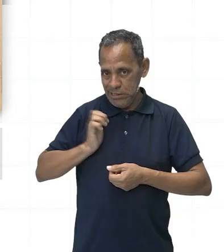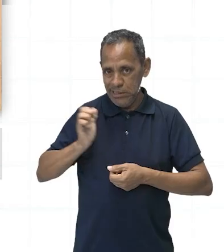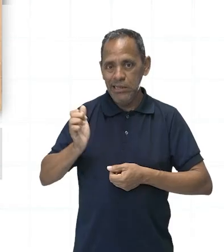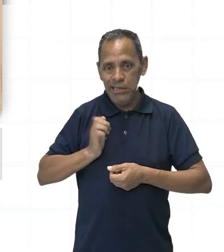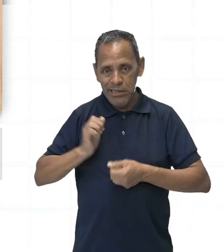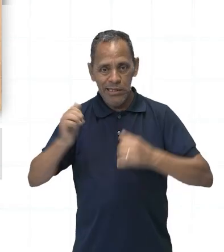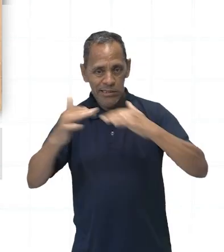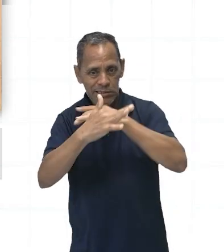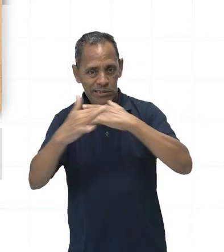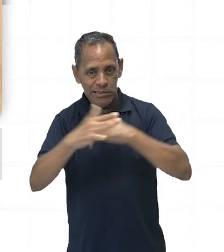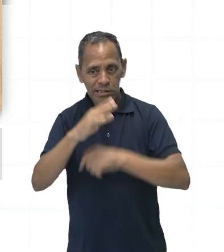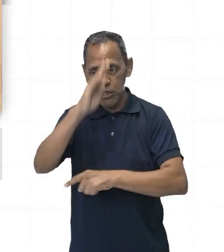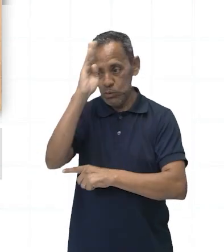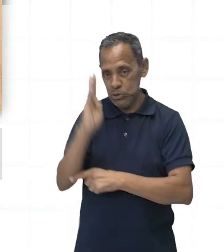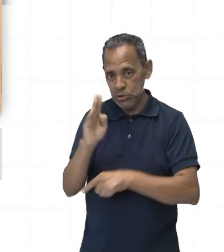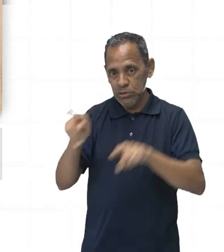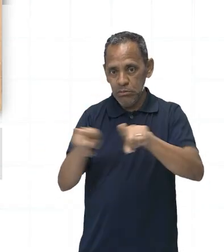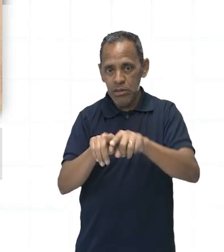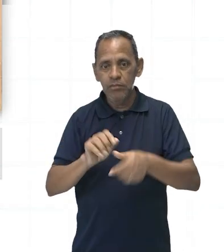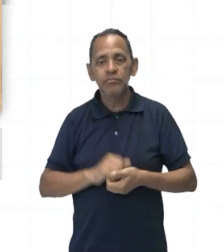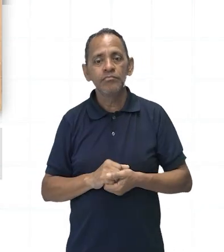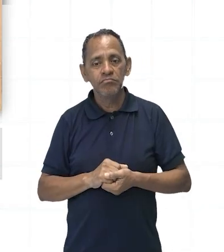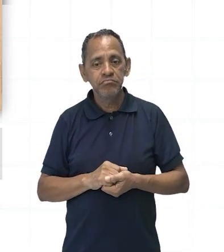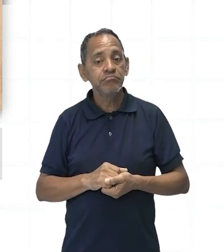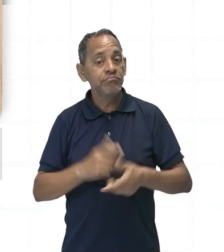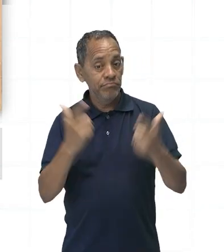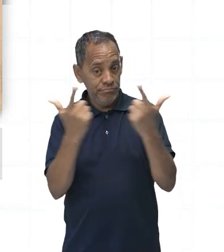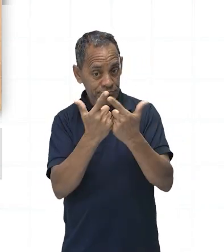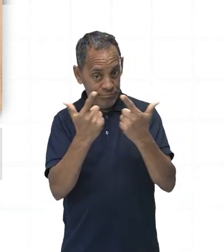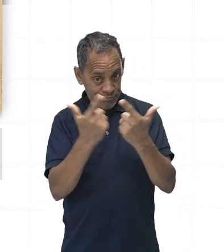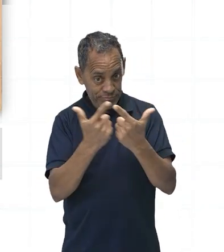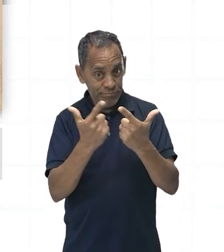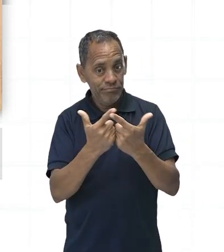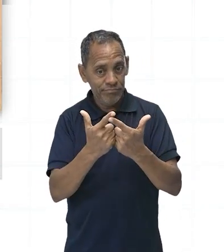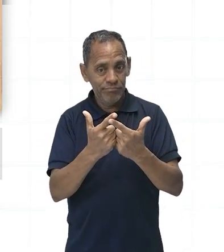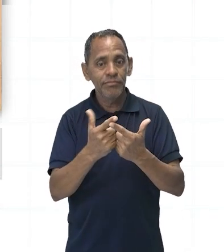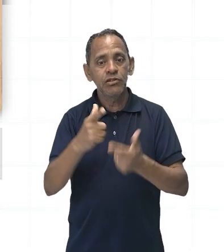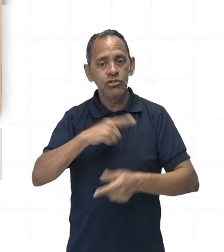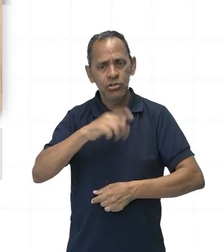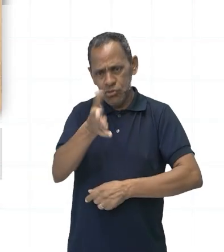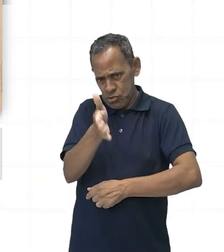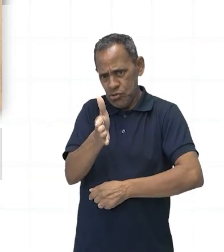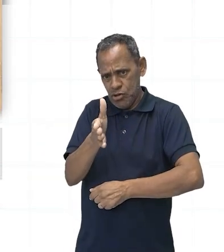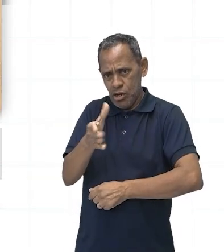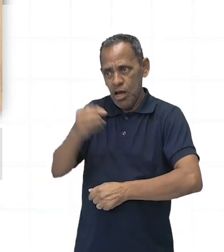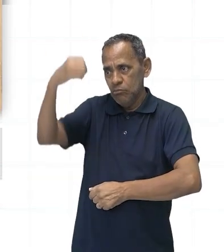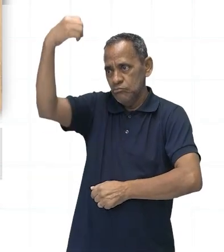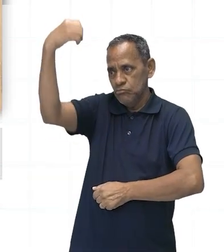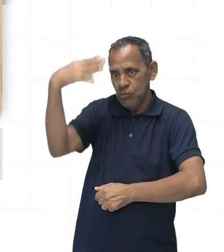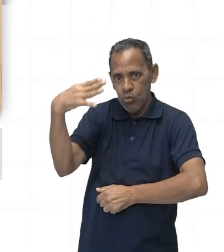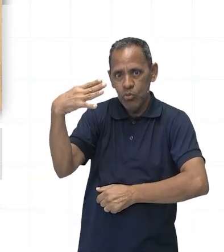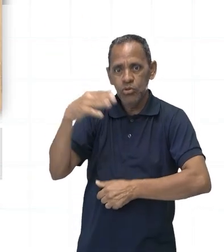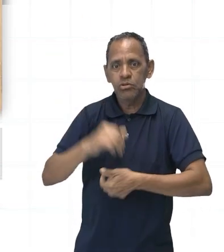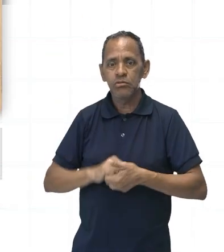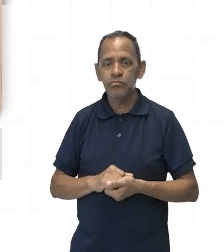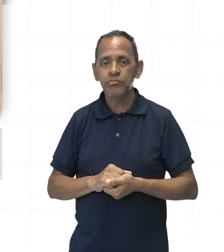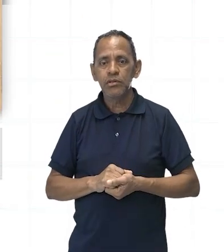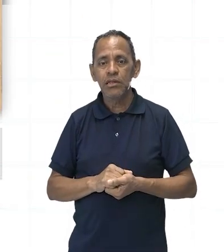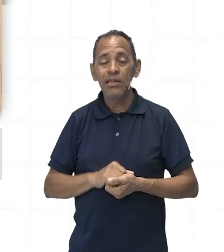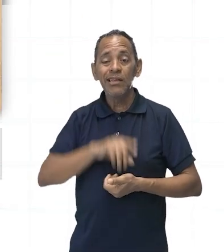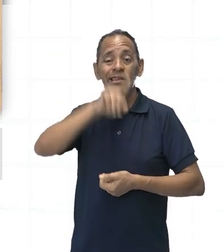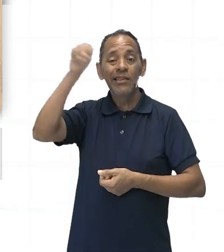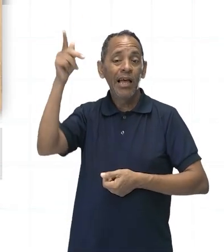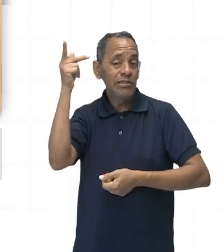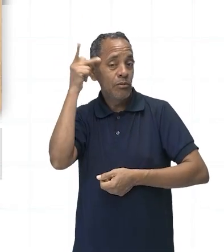do Brasil. Só para vocês terem uma ideia, o Teatro Amazonas já tinha luz elétrica, enquanto que em